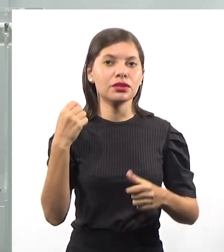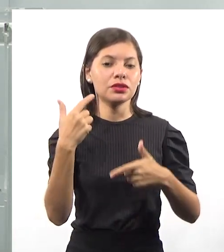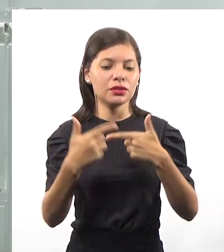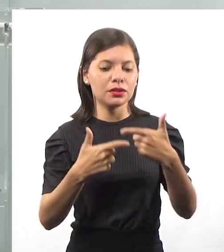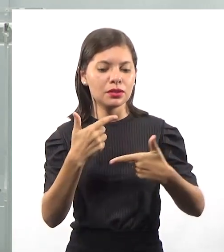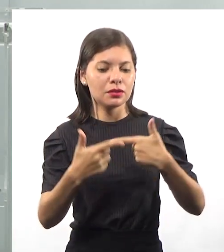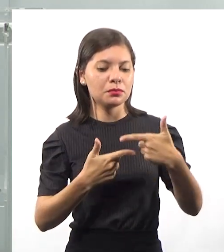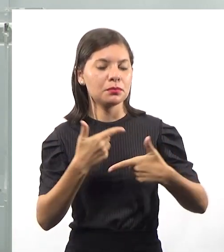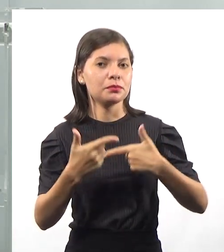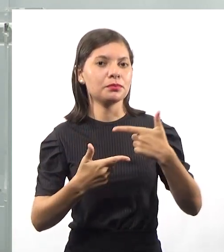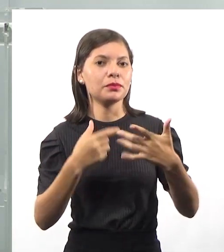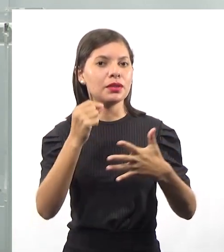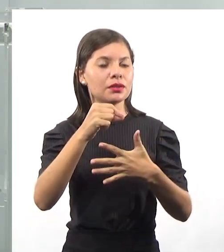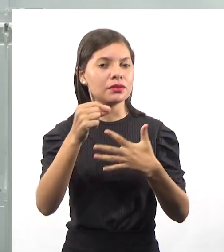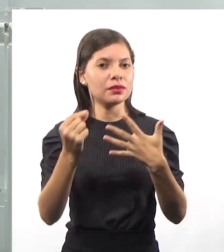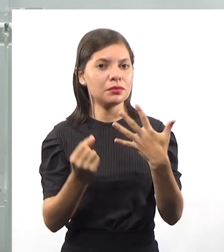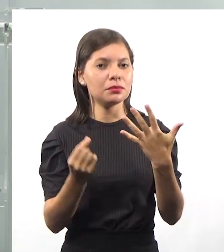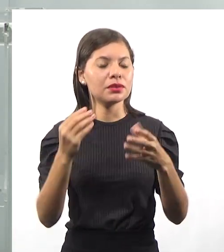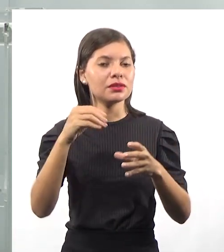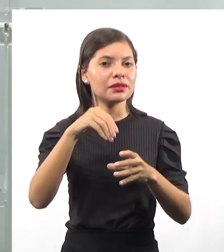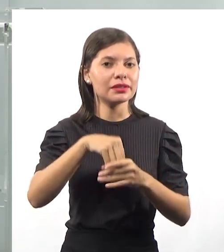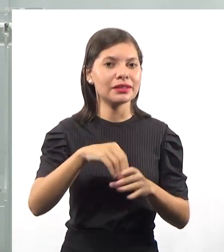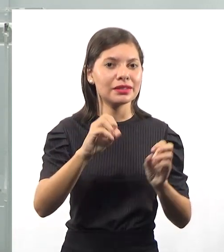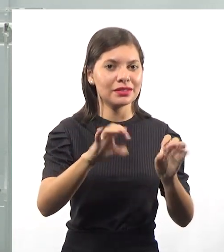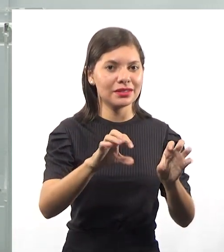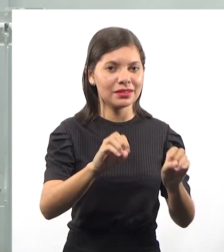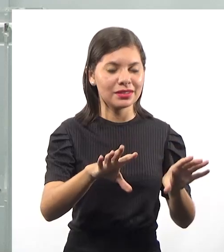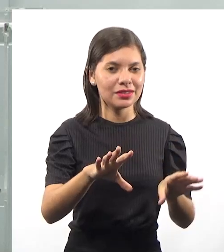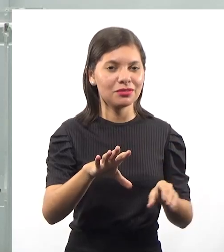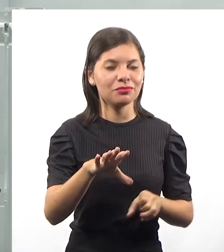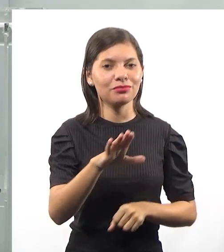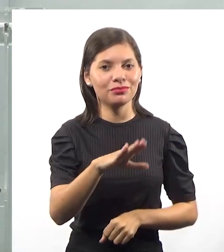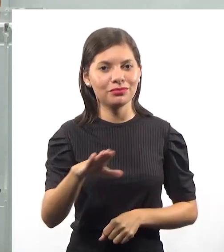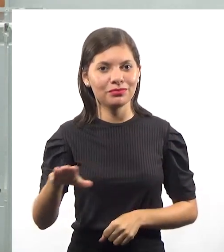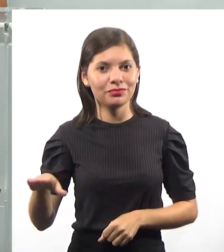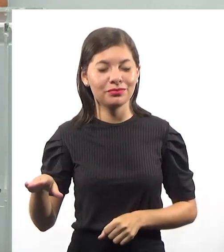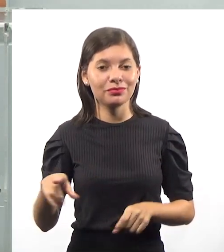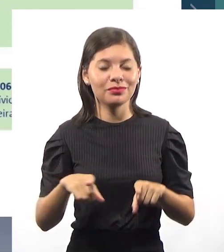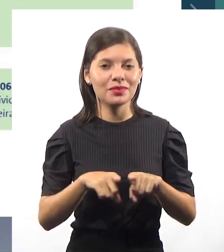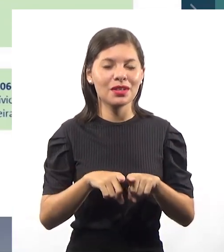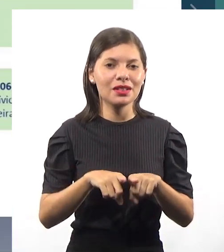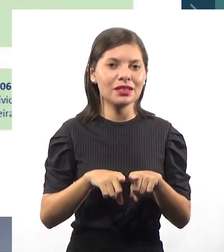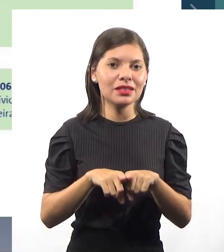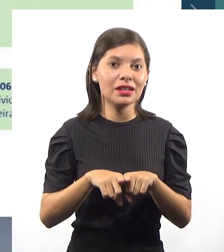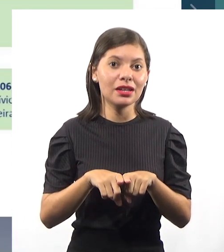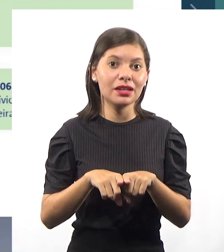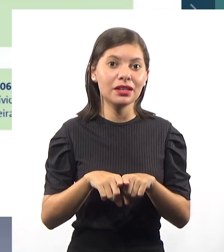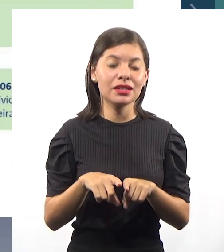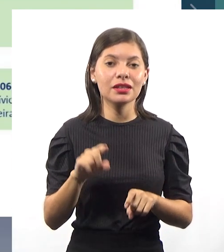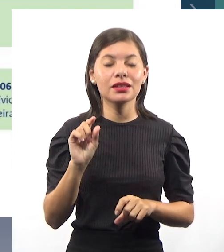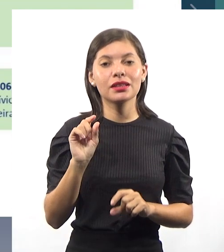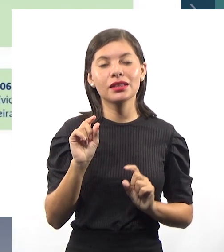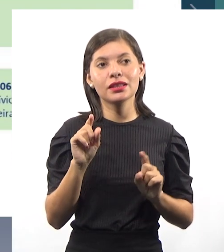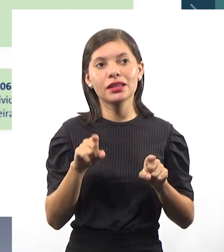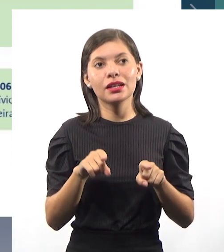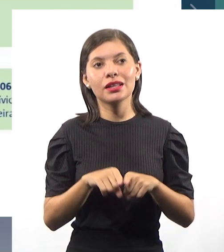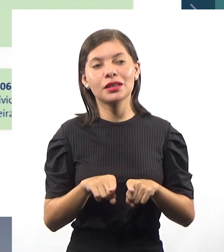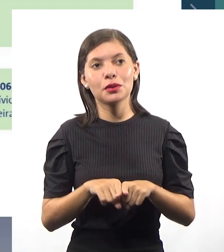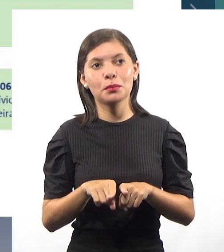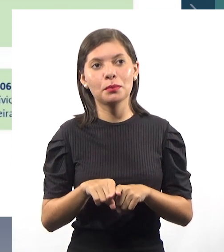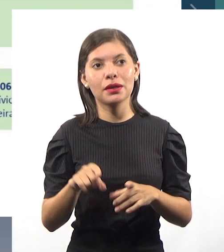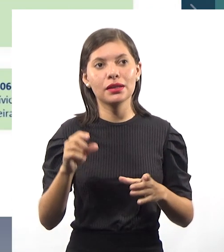importância de trabalhar com esses elementos dentro da educação infantil. Mas tem mais. Então, além disso, a gente vai ter